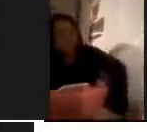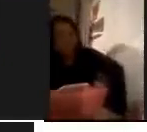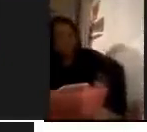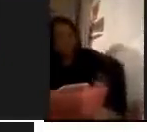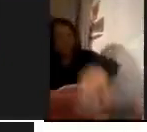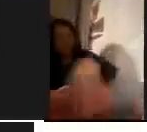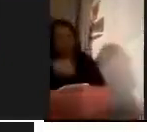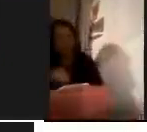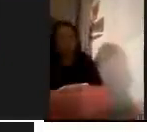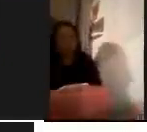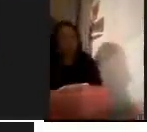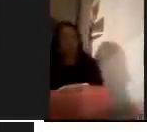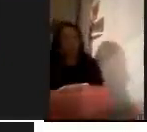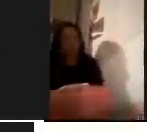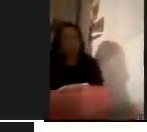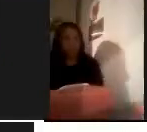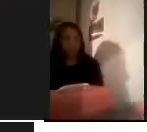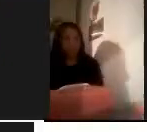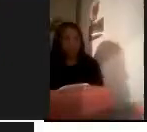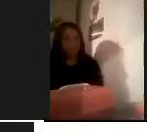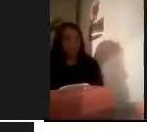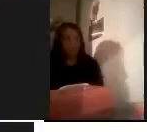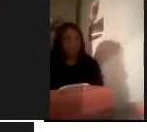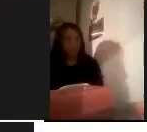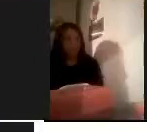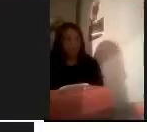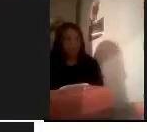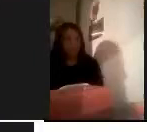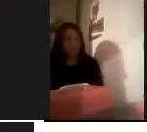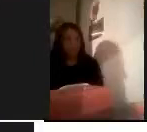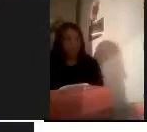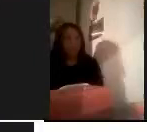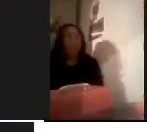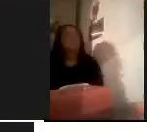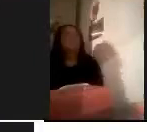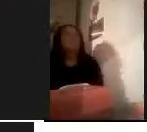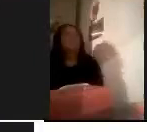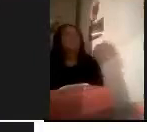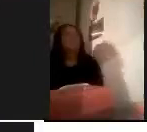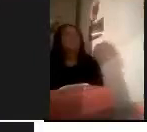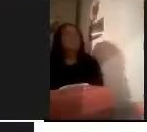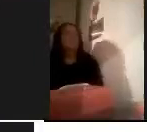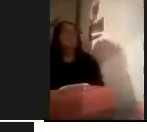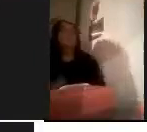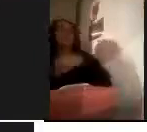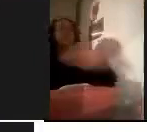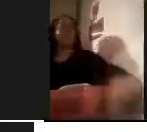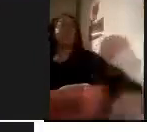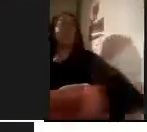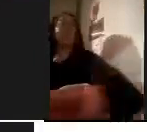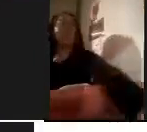tem a técnica legal, né? A boca do bebê também não foi feita para tomar no copinho. E isso pode levar